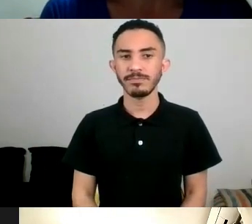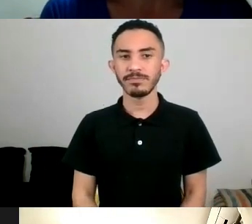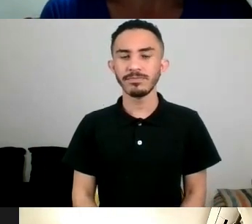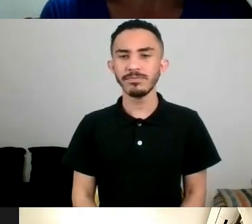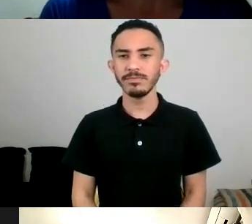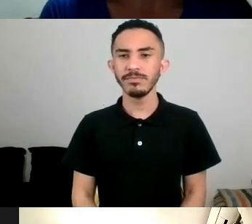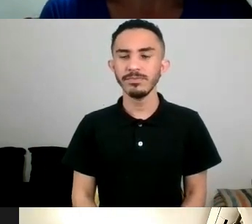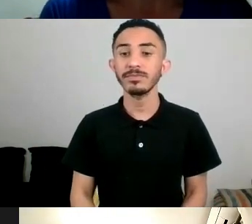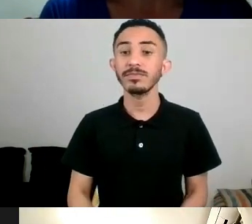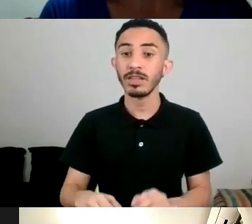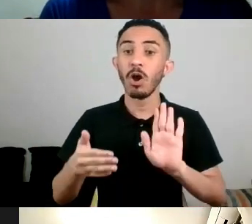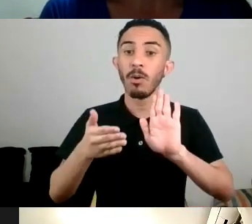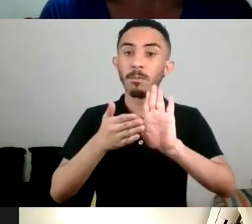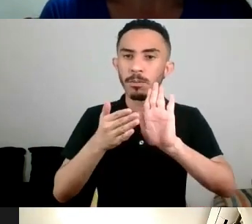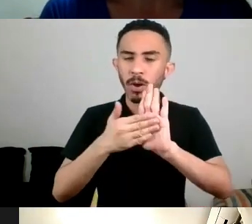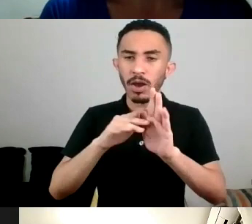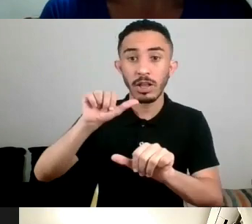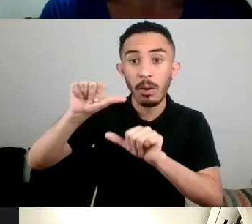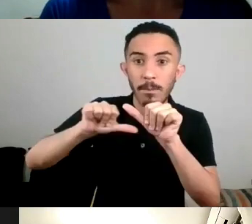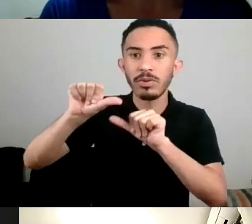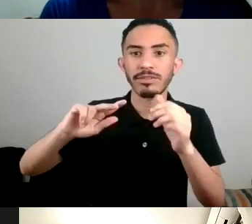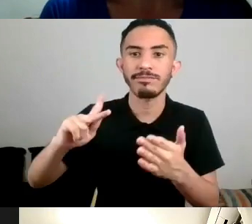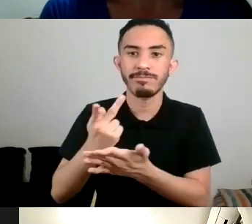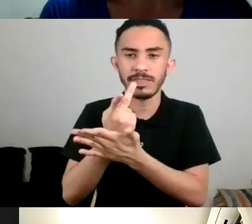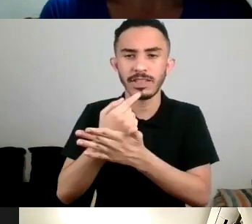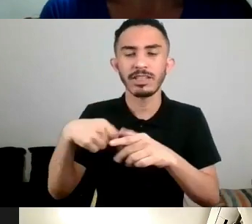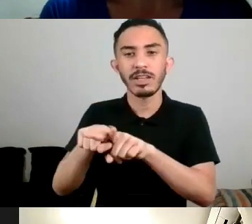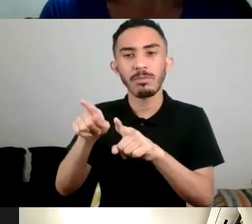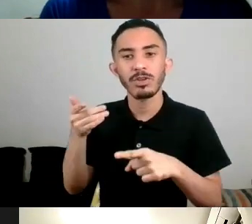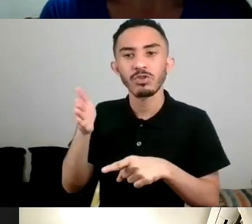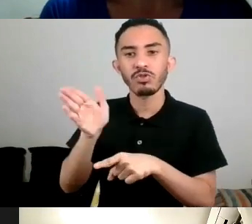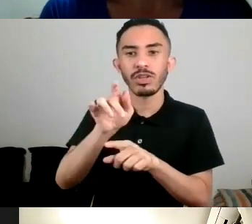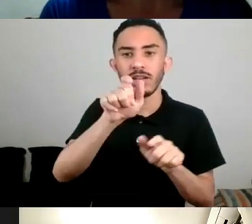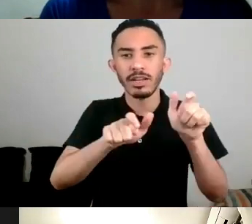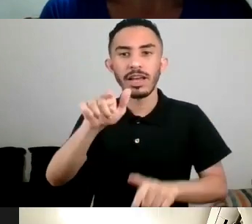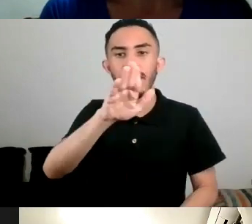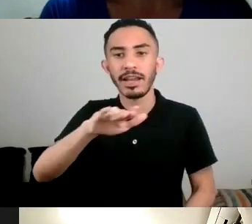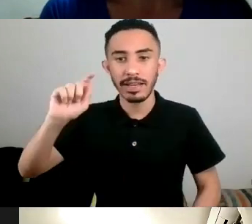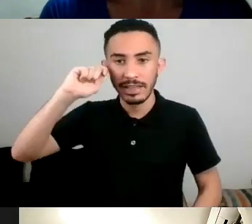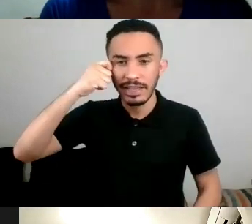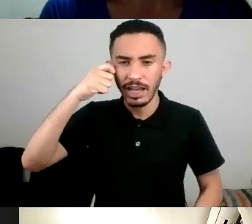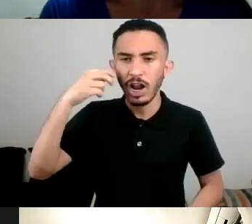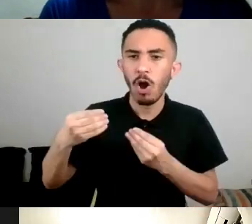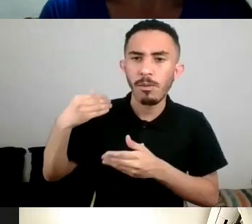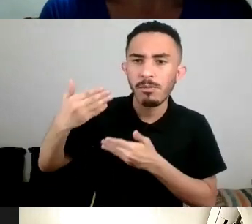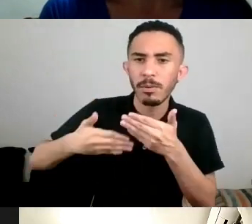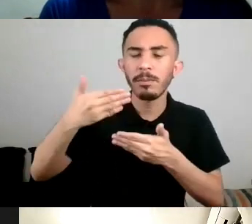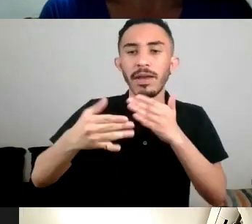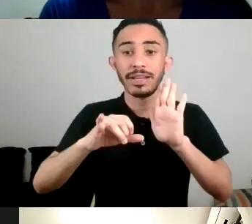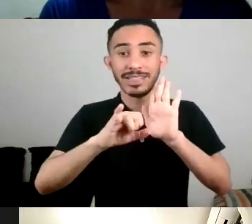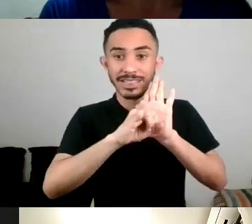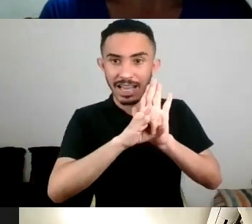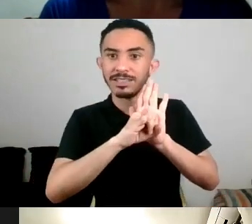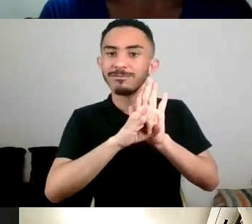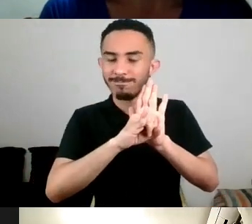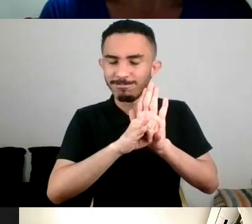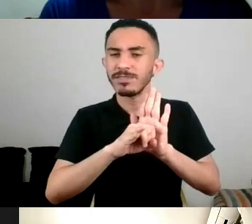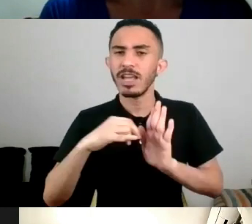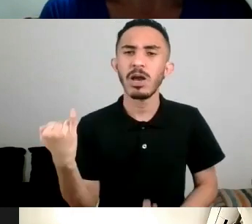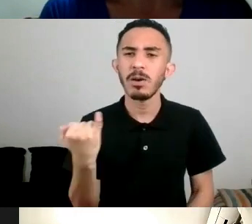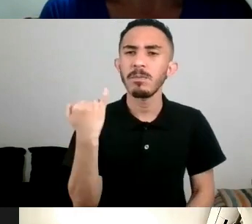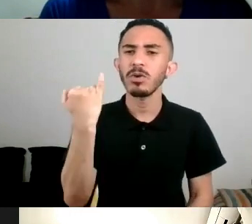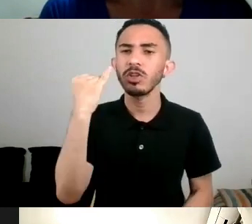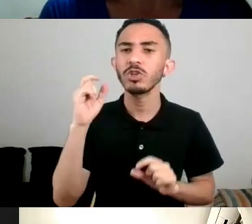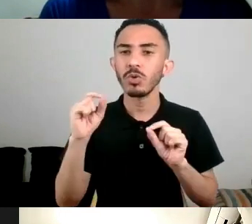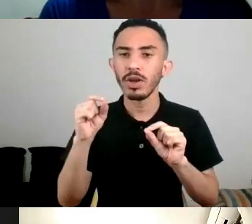No intuito de reverter esse cenário e auxiliar as crianças negras no processo de construção de sua identidade, faz-se